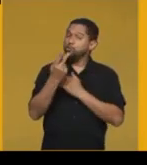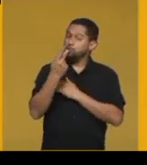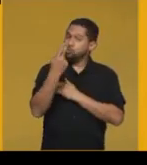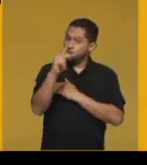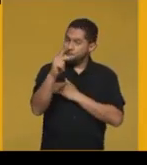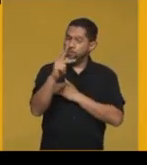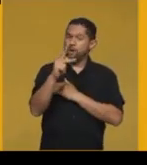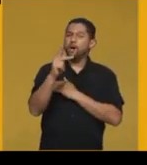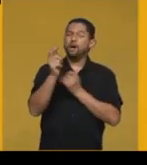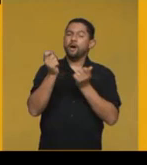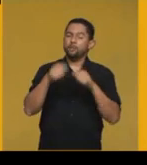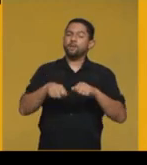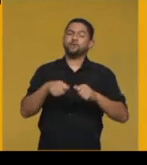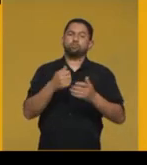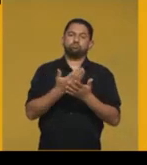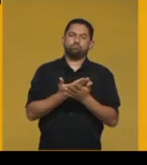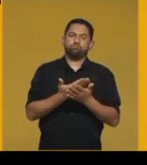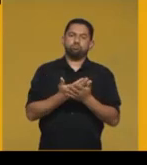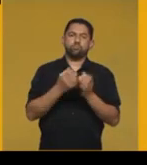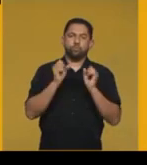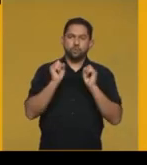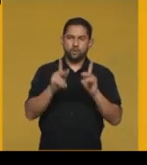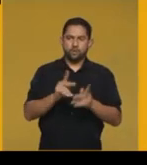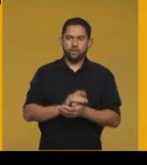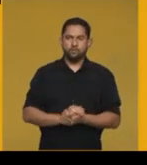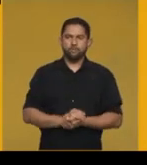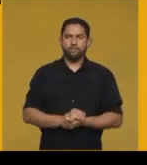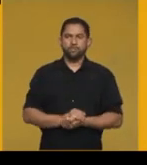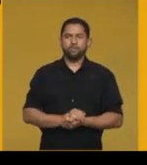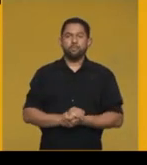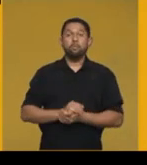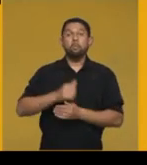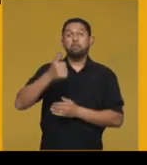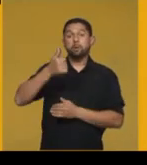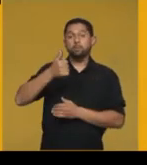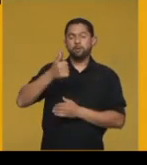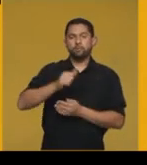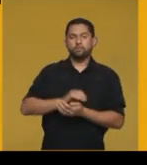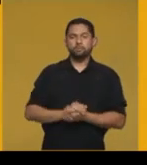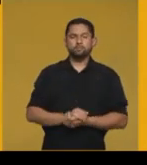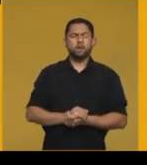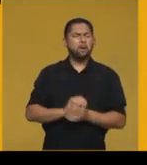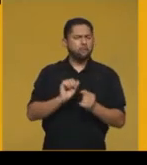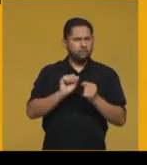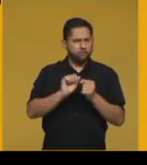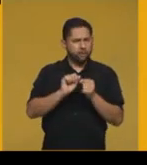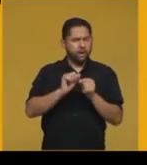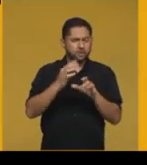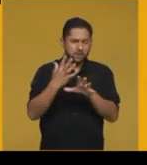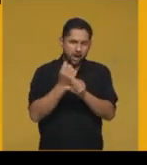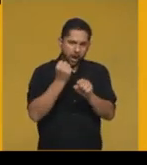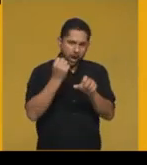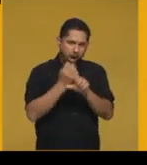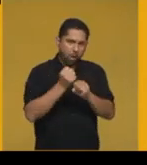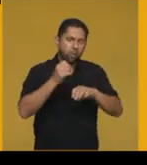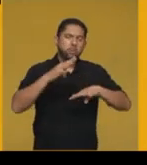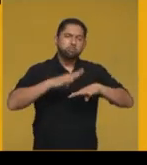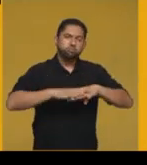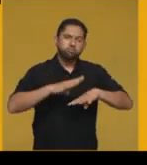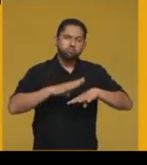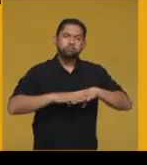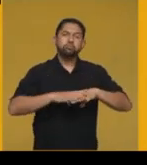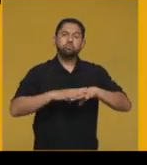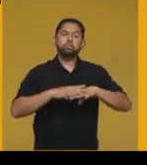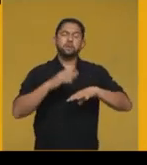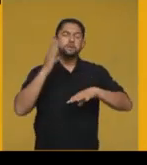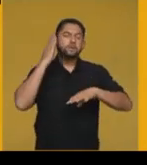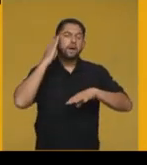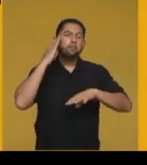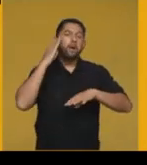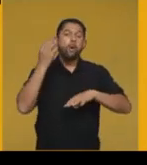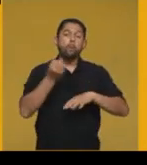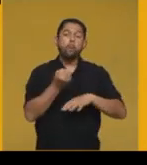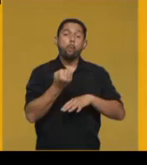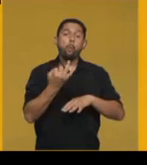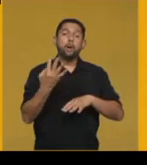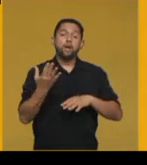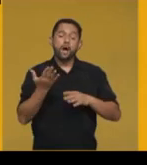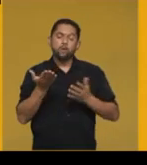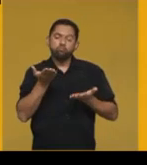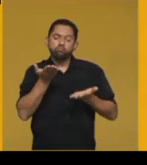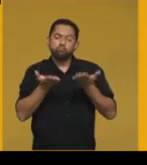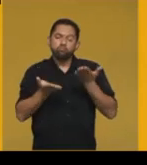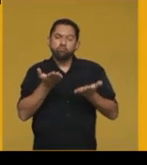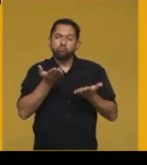nessa aula de hoje. Bom, o primeiro é fazer cálculos que envolvam proporcionalidade para determinar o valor